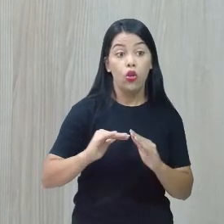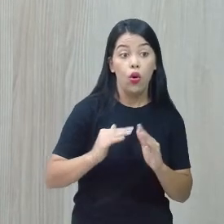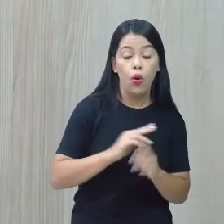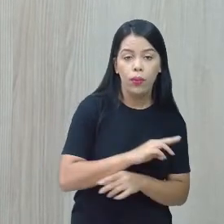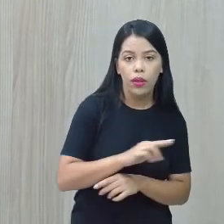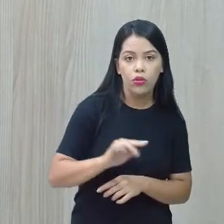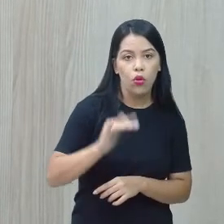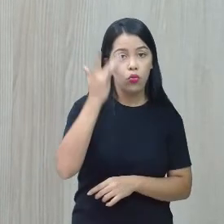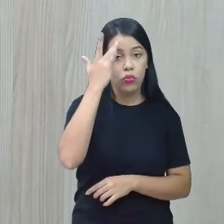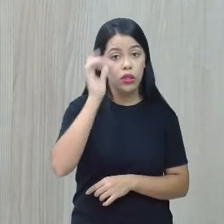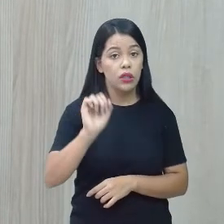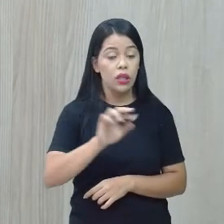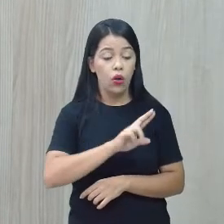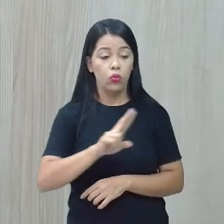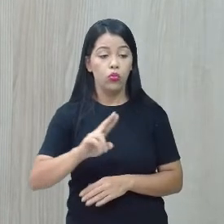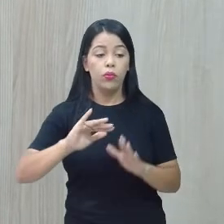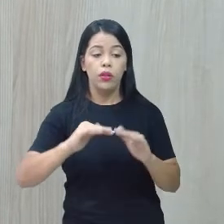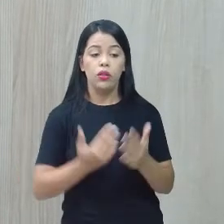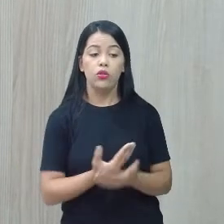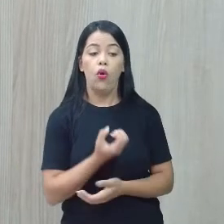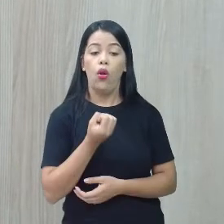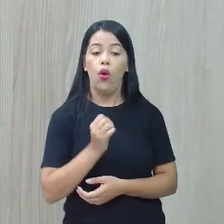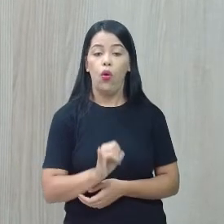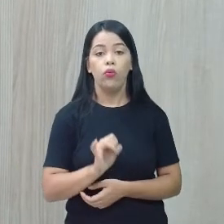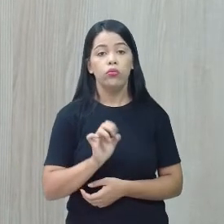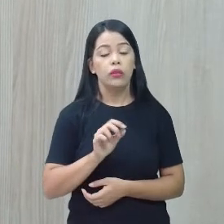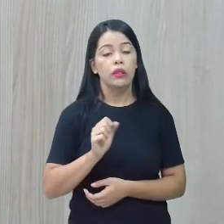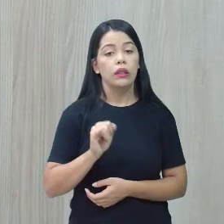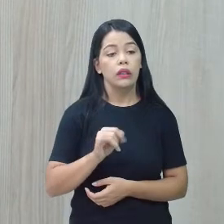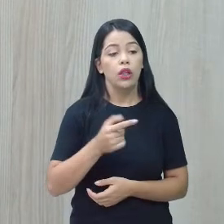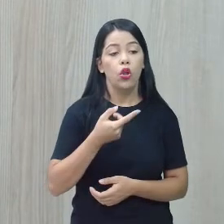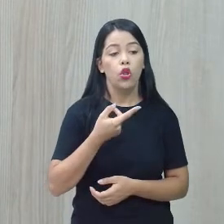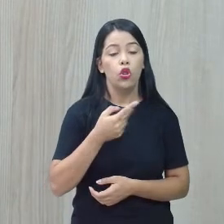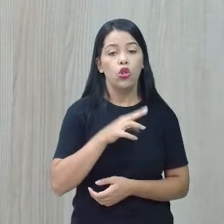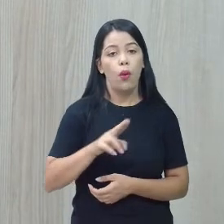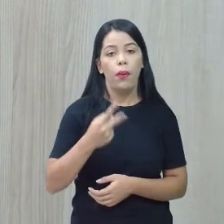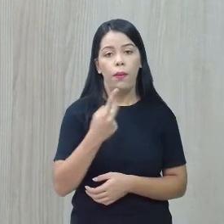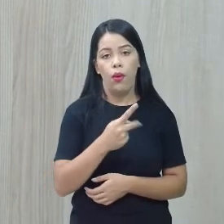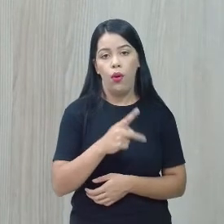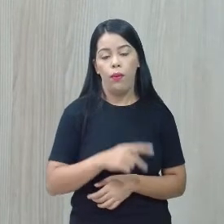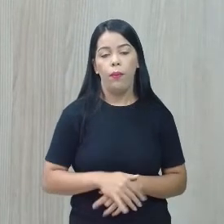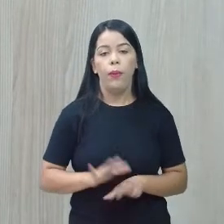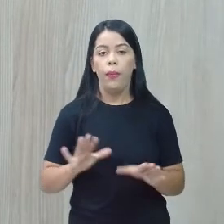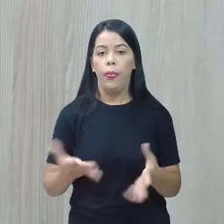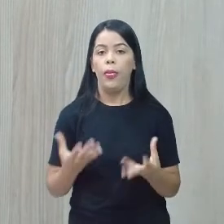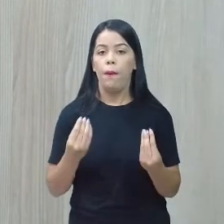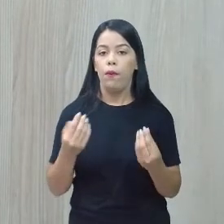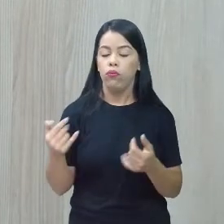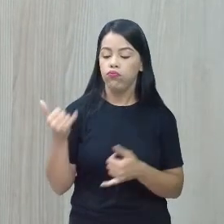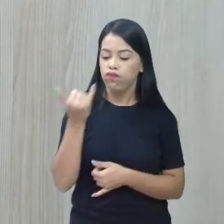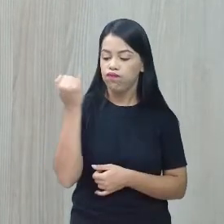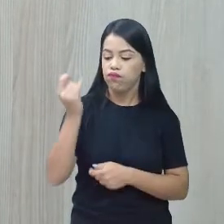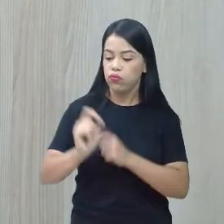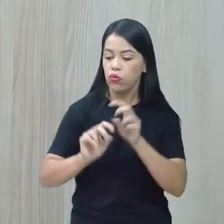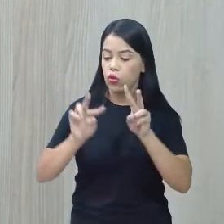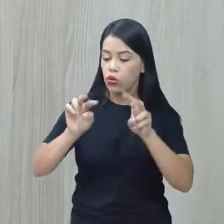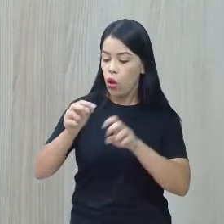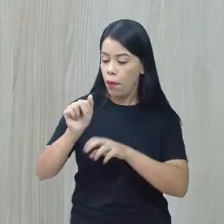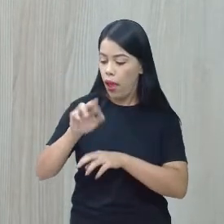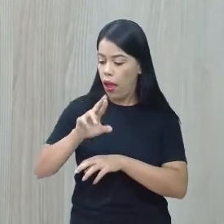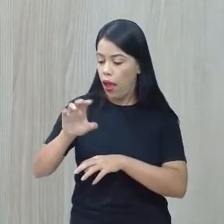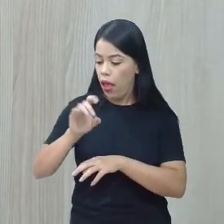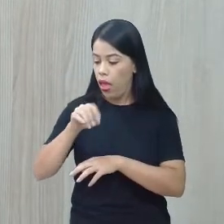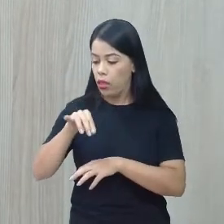Mas, galerinha tá aqui, tá participando, certo? Bastante importante aí essa questão dos